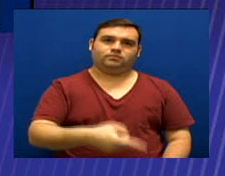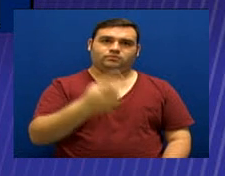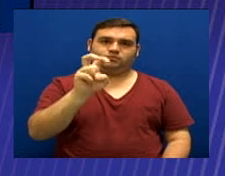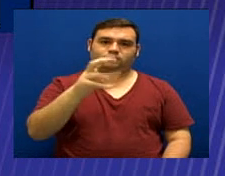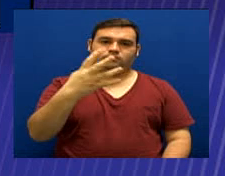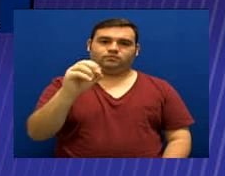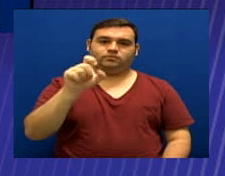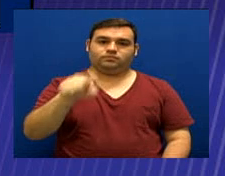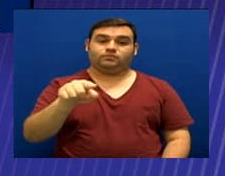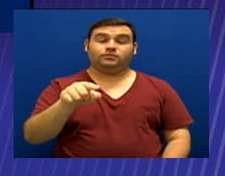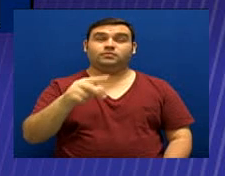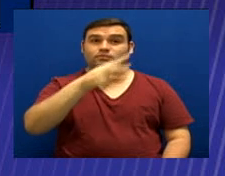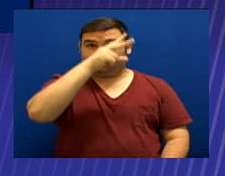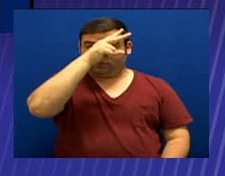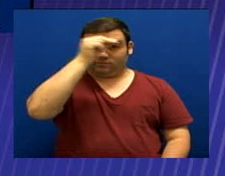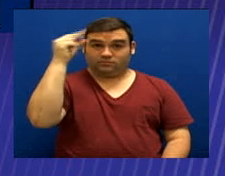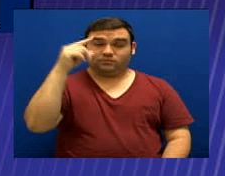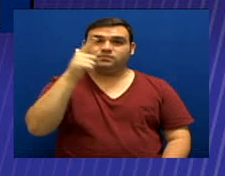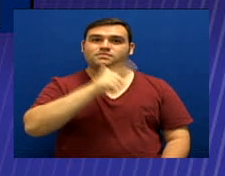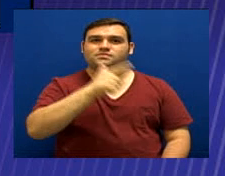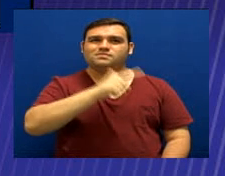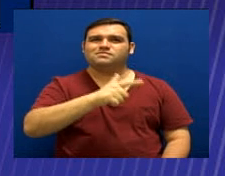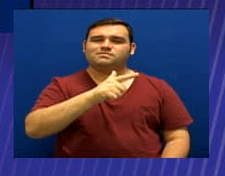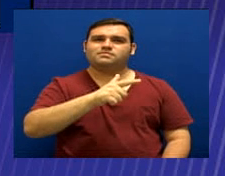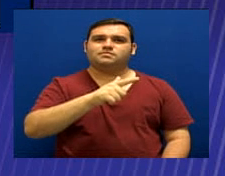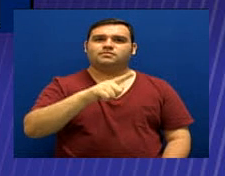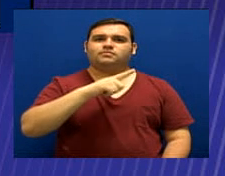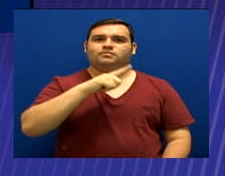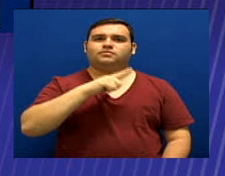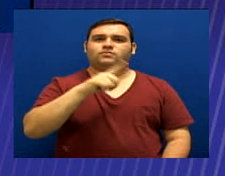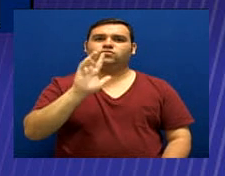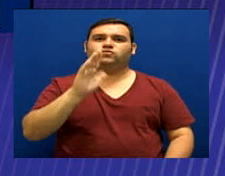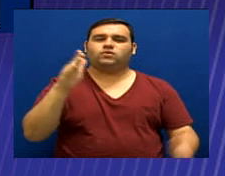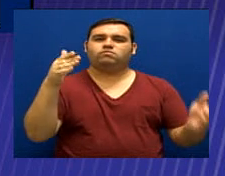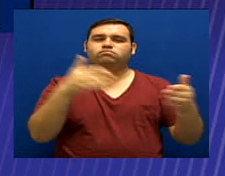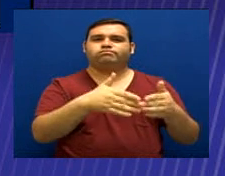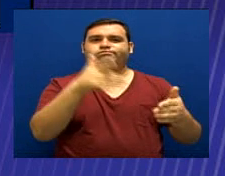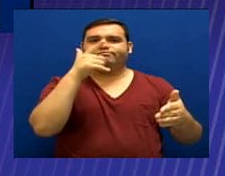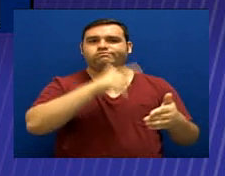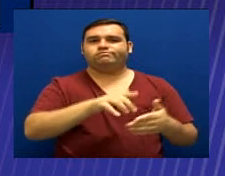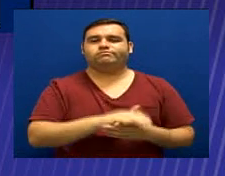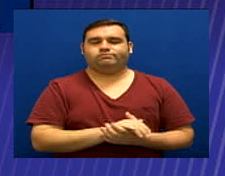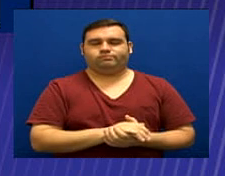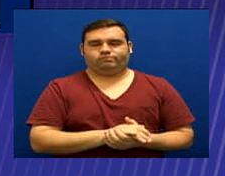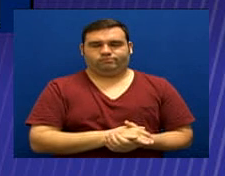mil significa que a prefeitura alcançou de longe e se esse objetivo